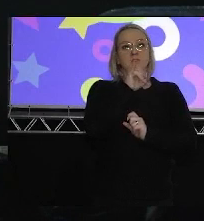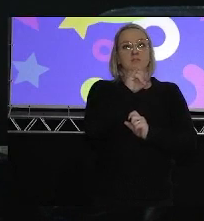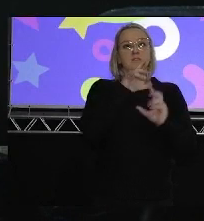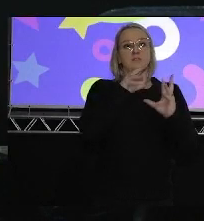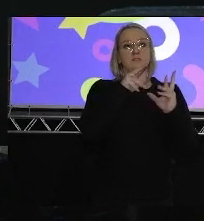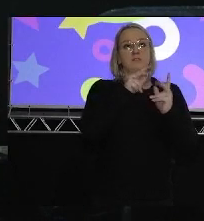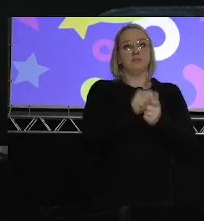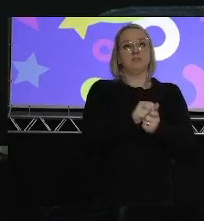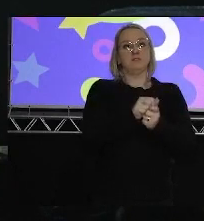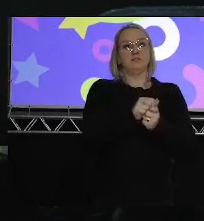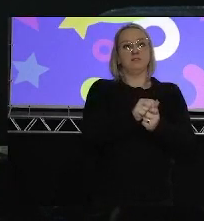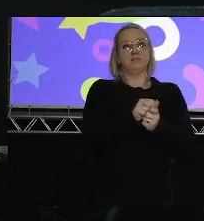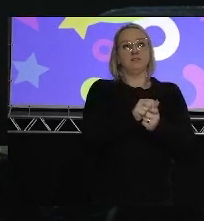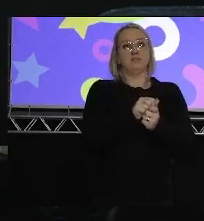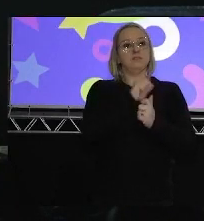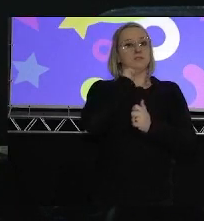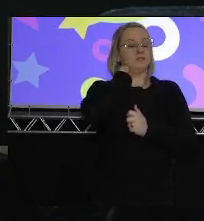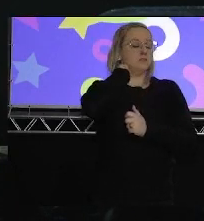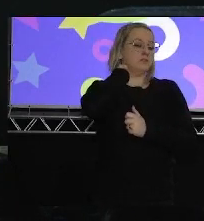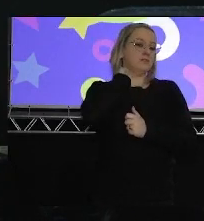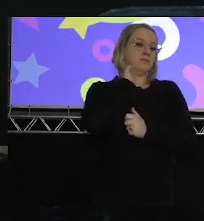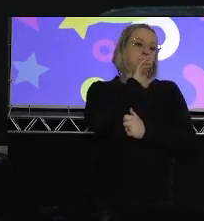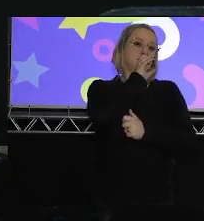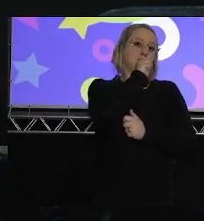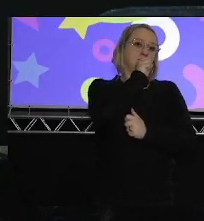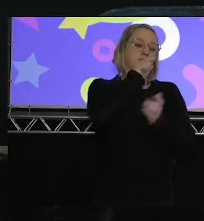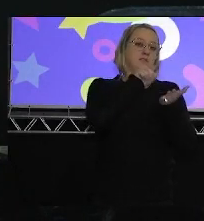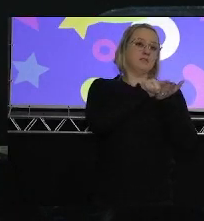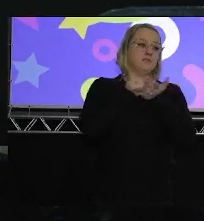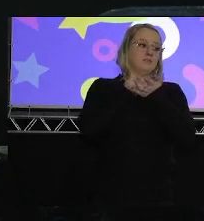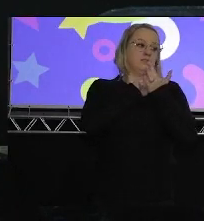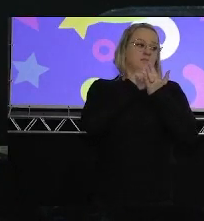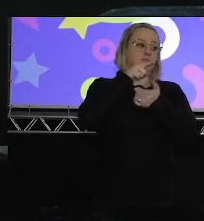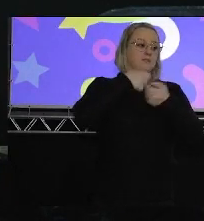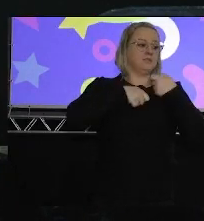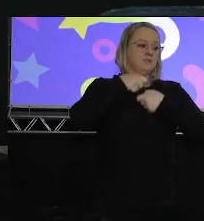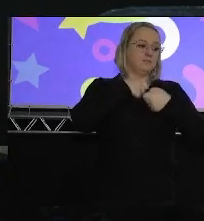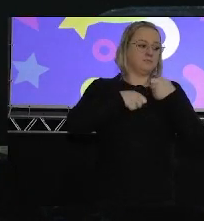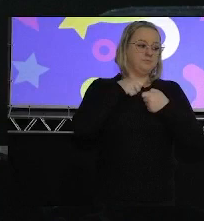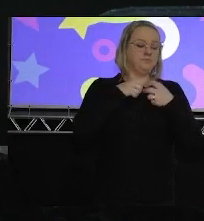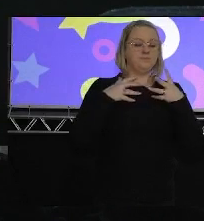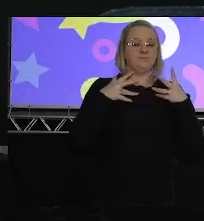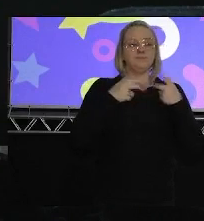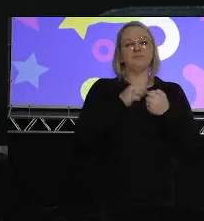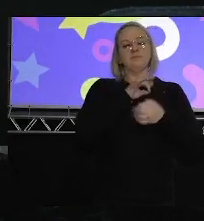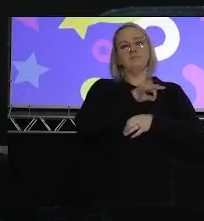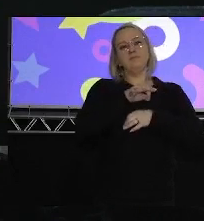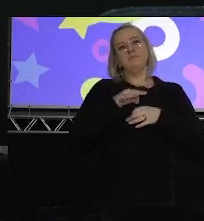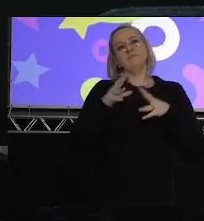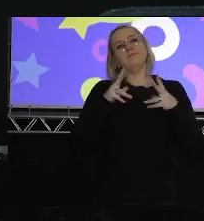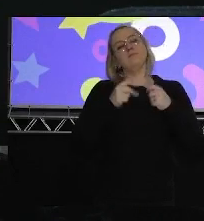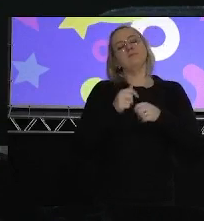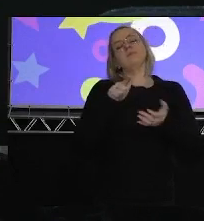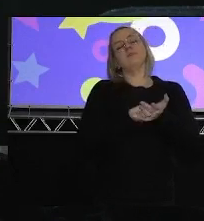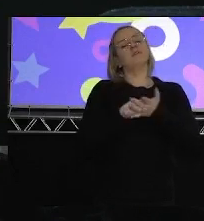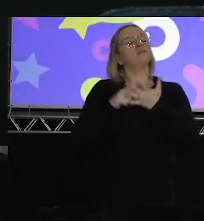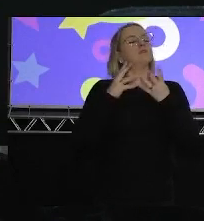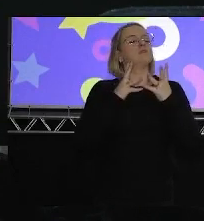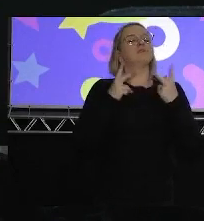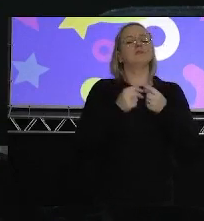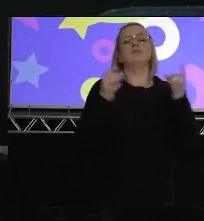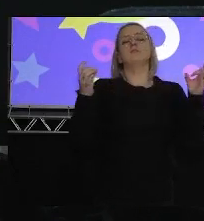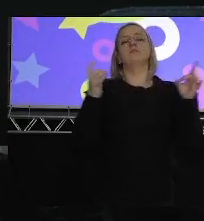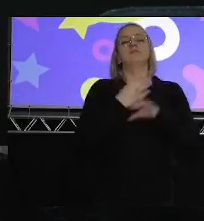que está em laranja são papéis de negócio. Então, está tudo mapeado, está documentado, está numa documentação, teve